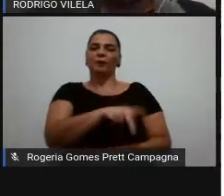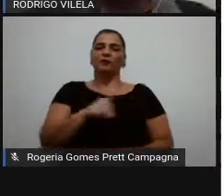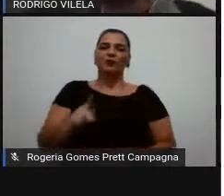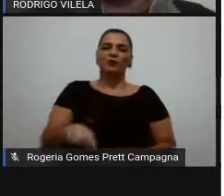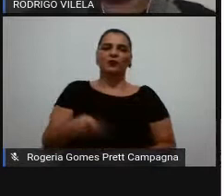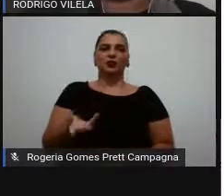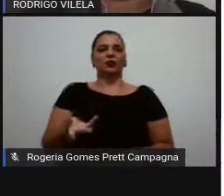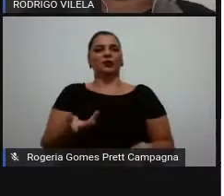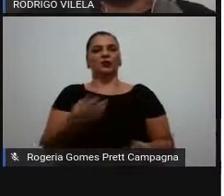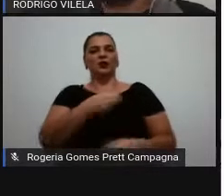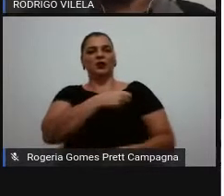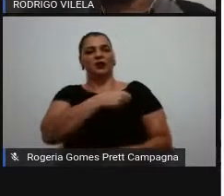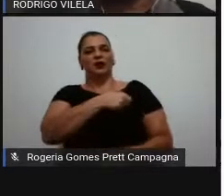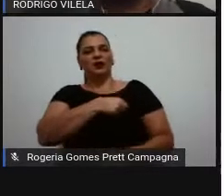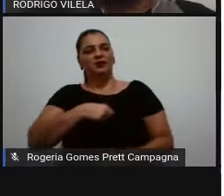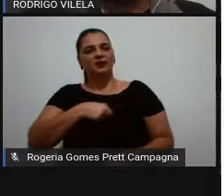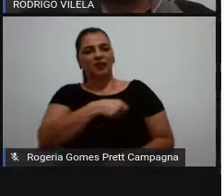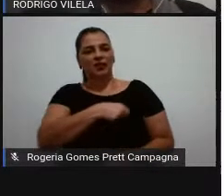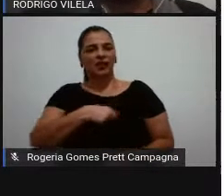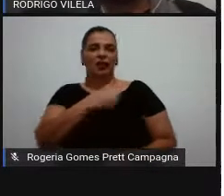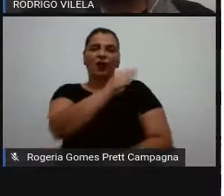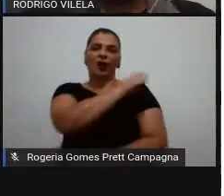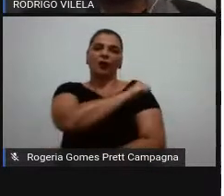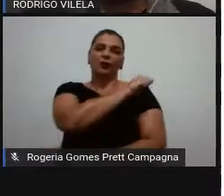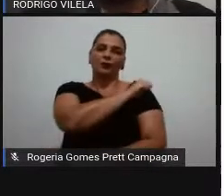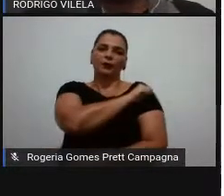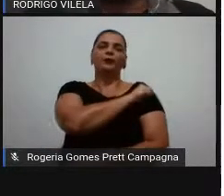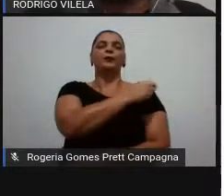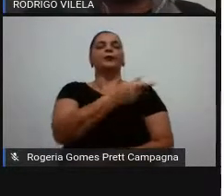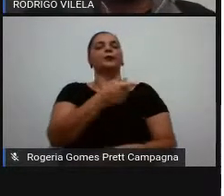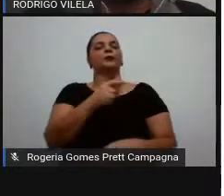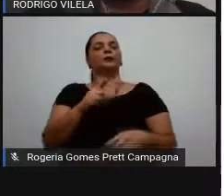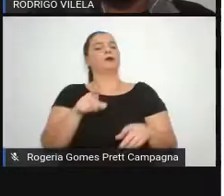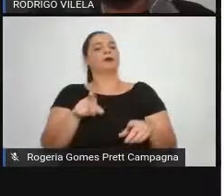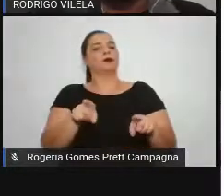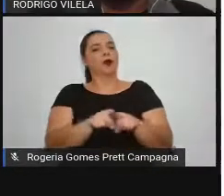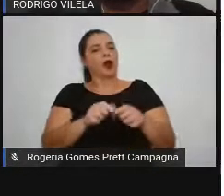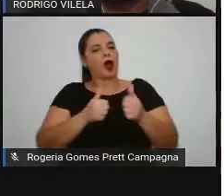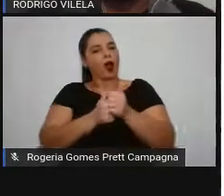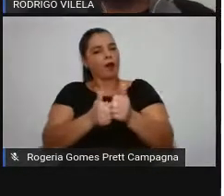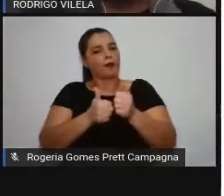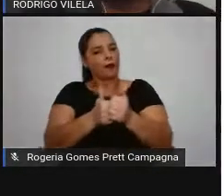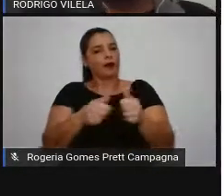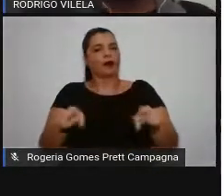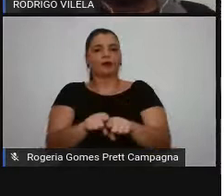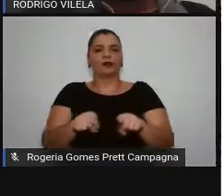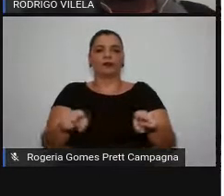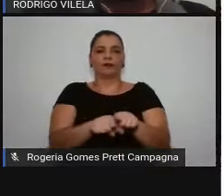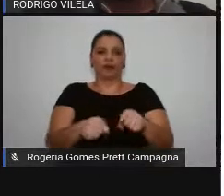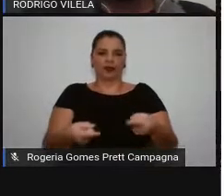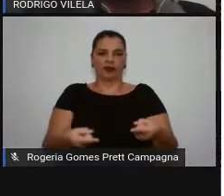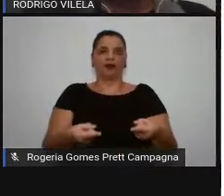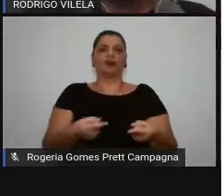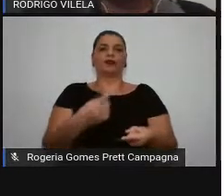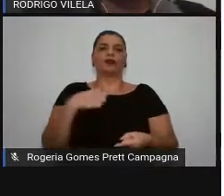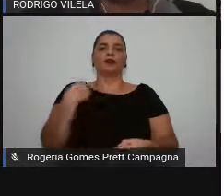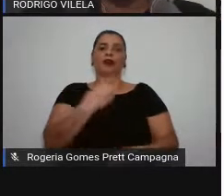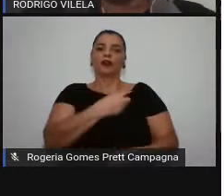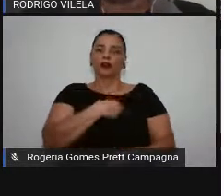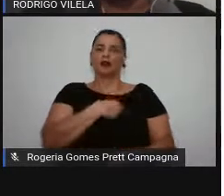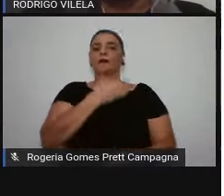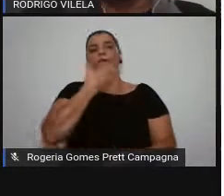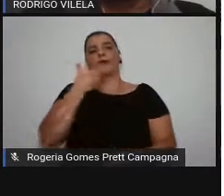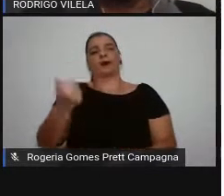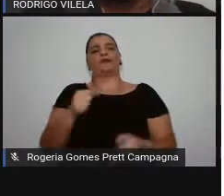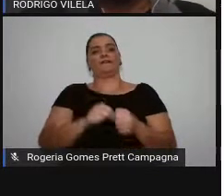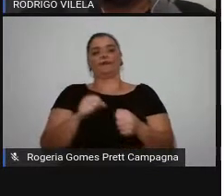a CEDU, os alunos que estão nos assistindo também, acompanhando, nós fizemos uma campanha, que cada um de nós possamos fazer o melhor que está